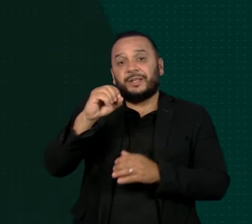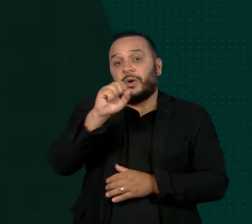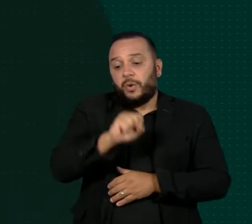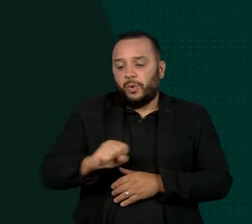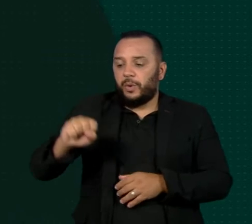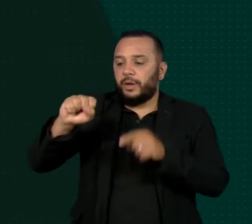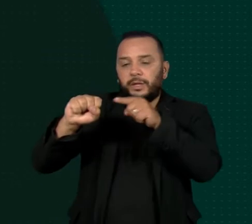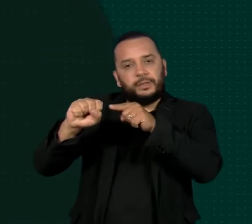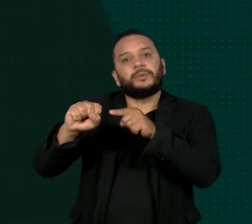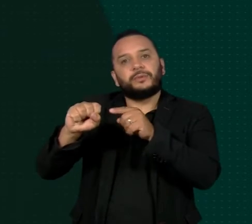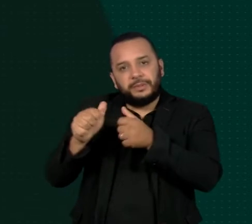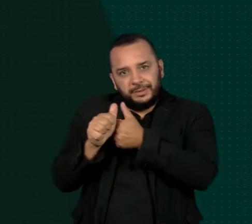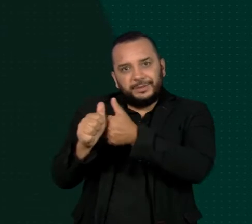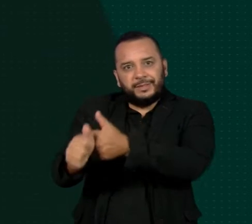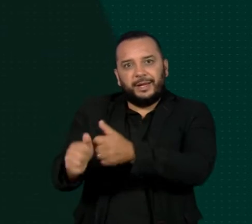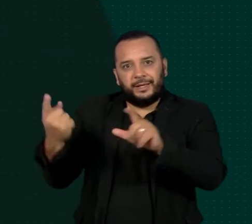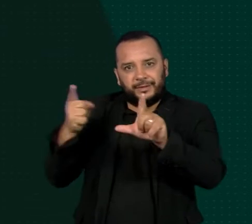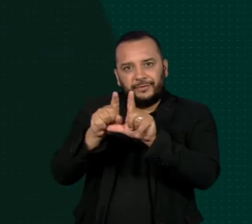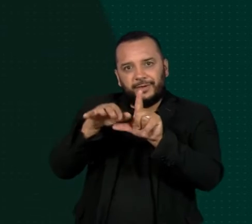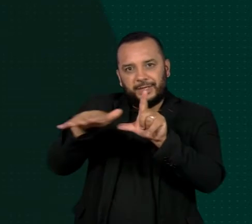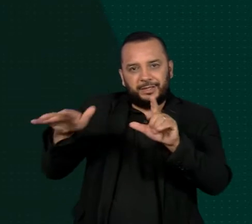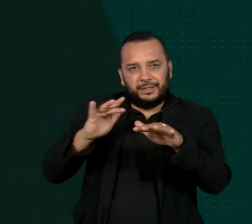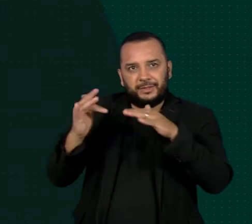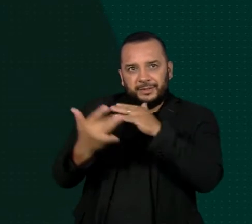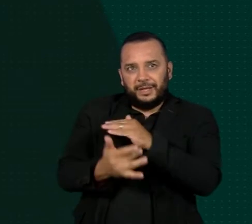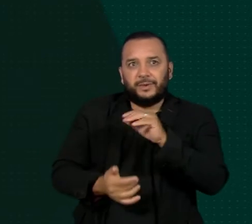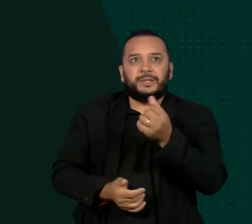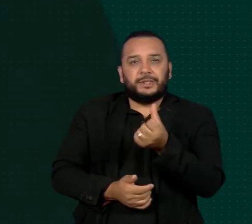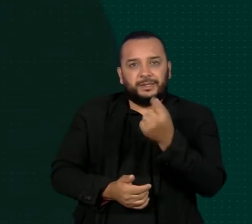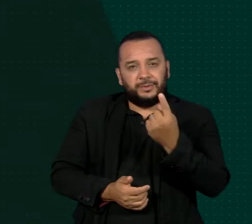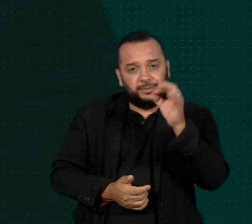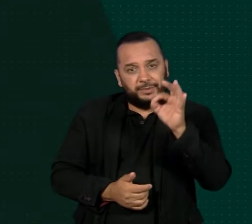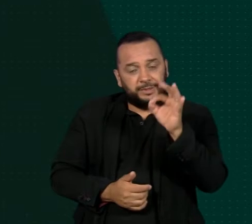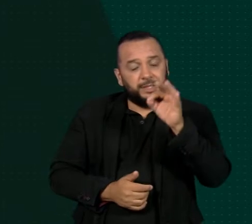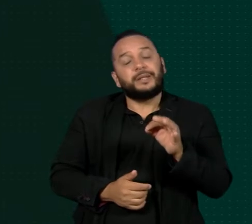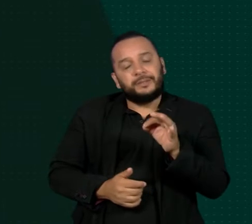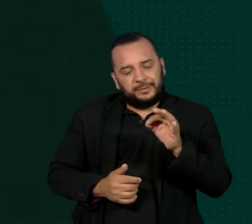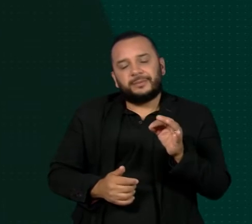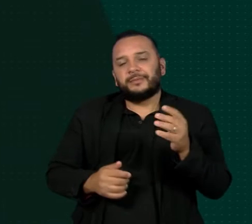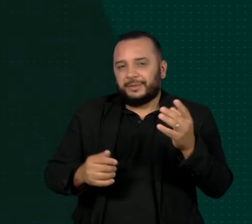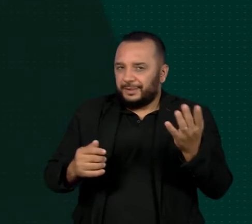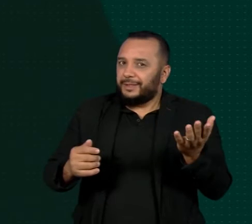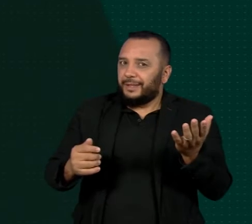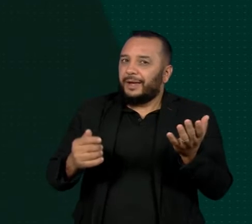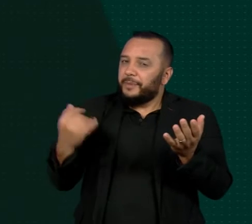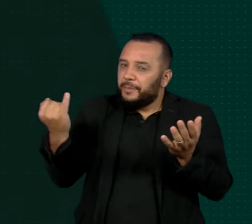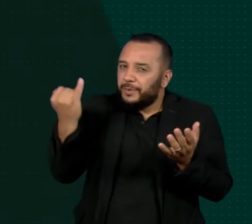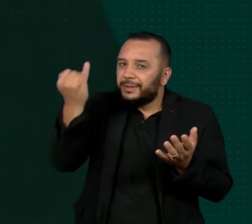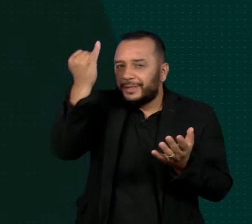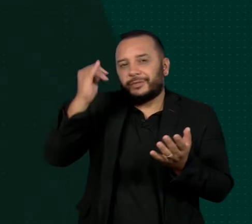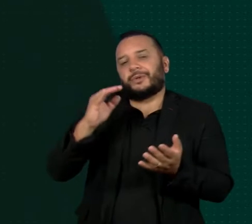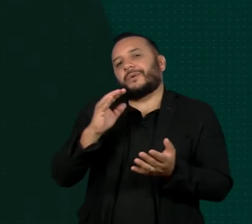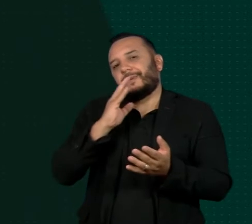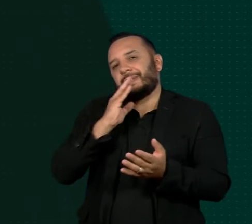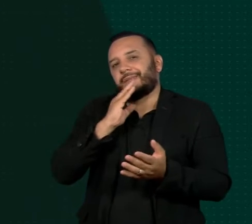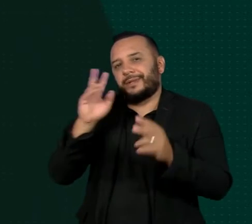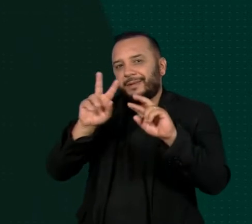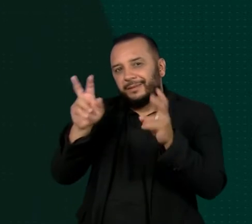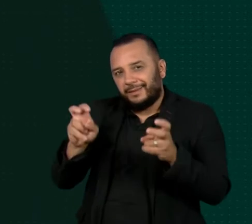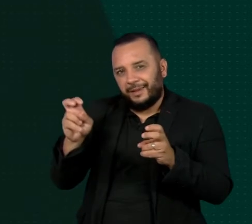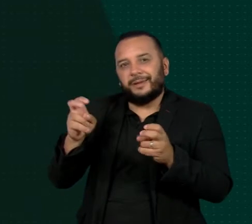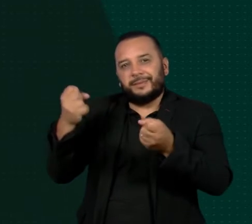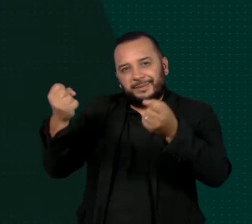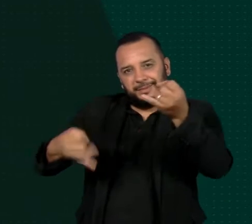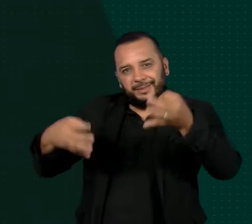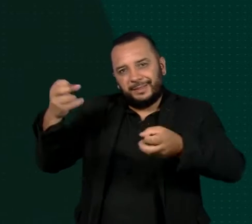para 61% dos entrevistados, é fundamental que um influencer tenha conhecimento sobre o tema abordado. Os